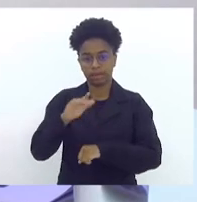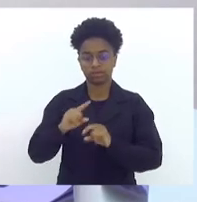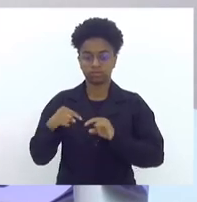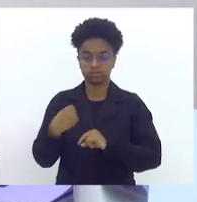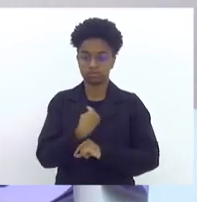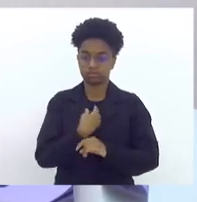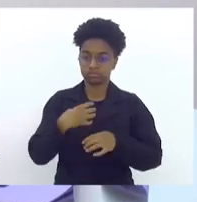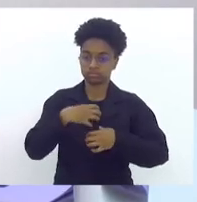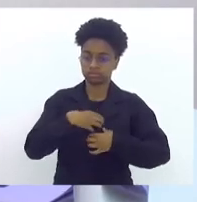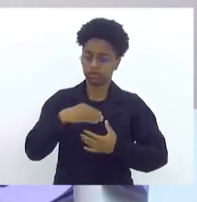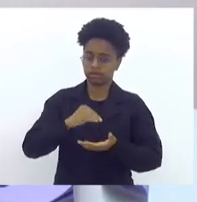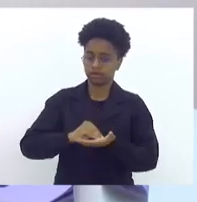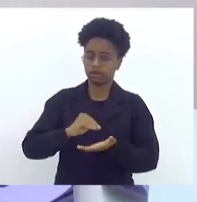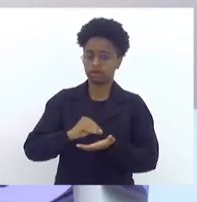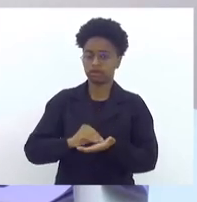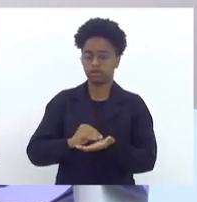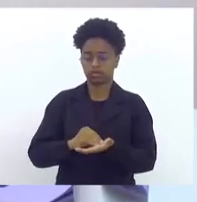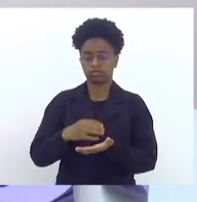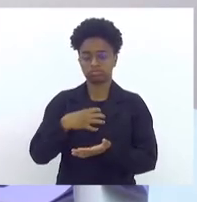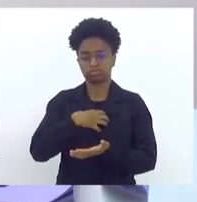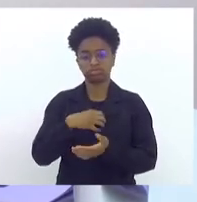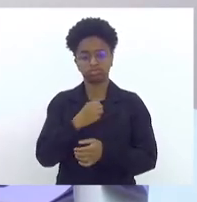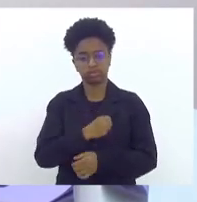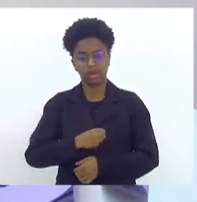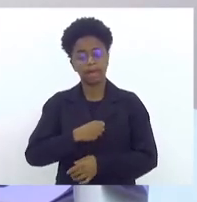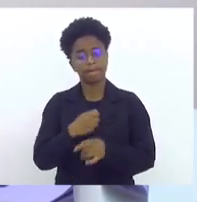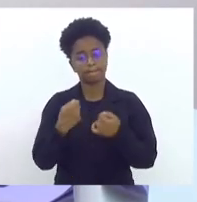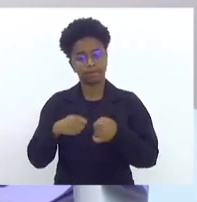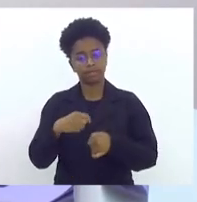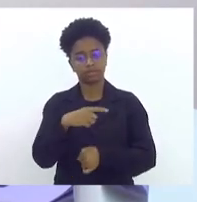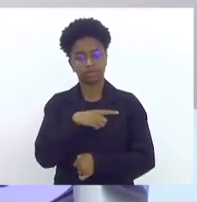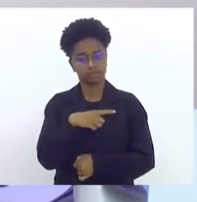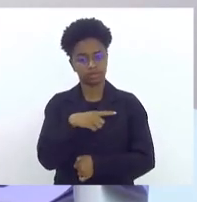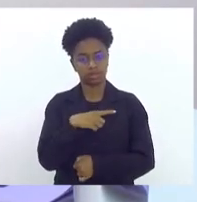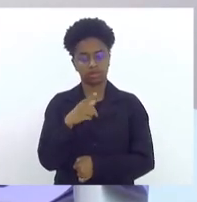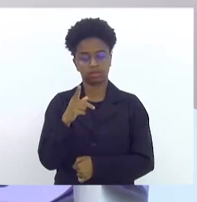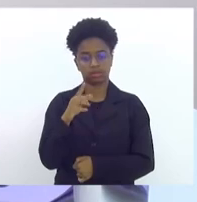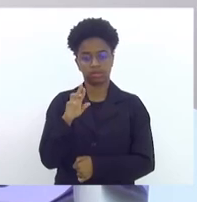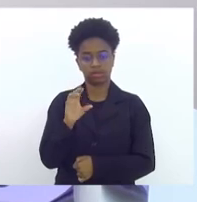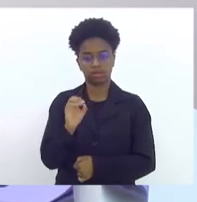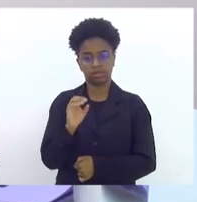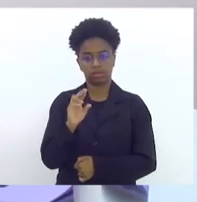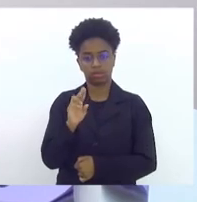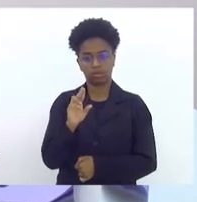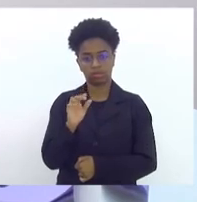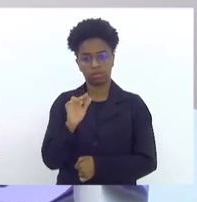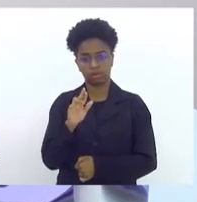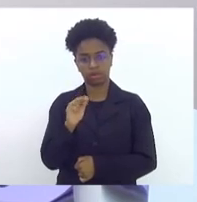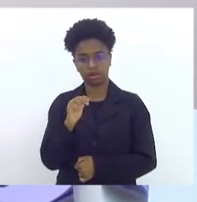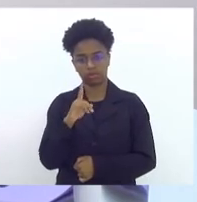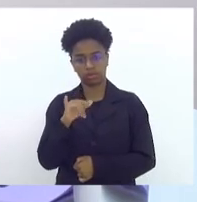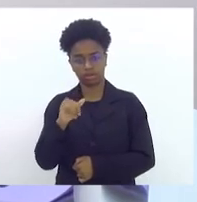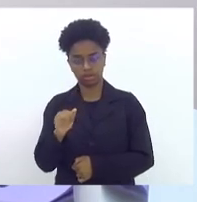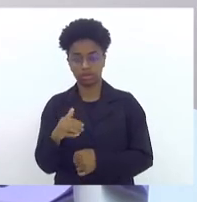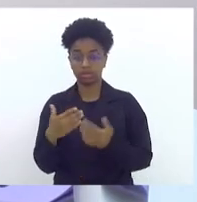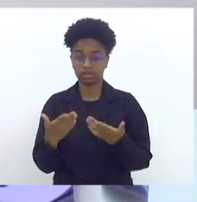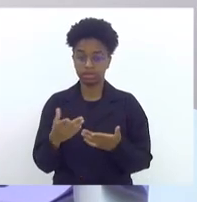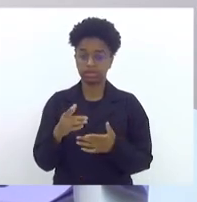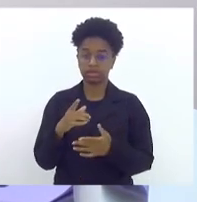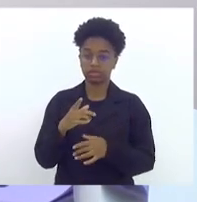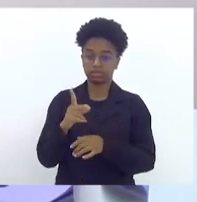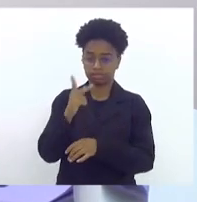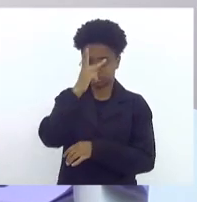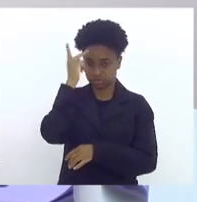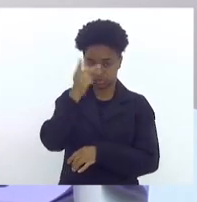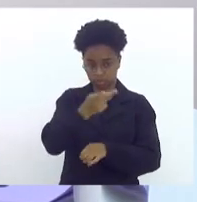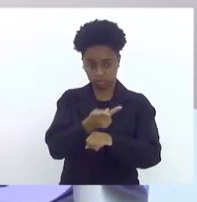falta disso a gente precisa ter essa procuradoria semana foi procurada para saber se a gente já tinha feito essa eleição tem